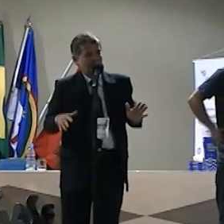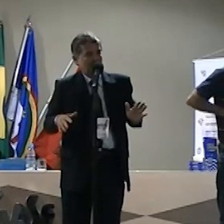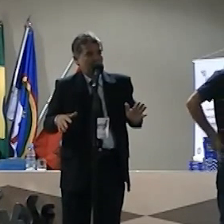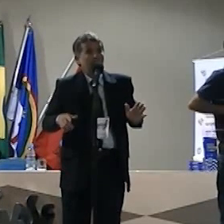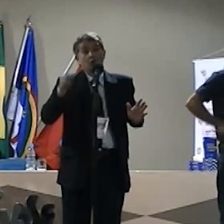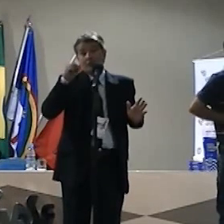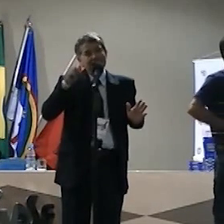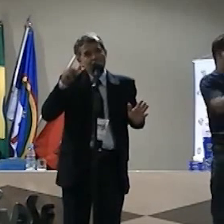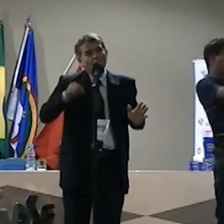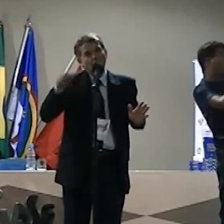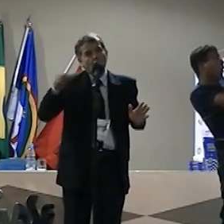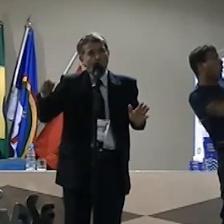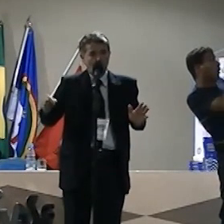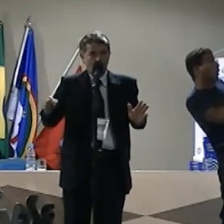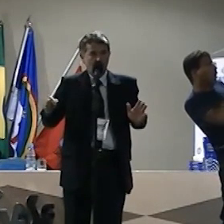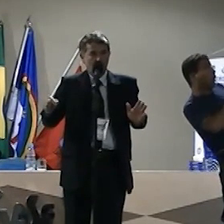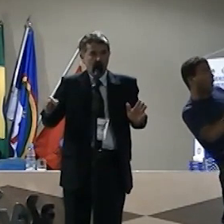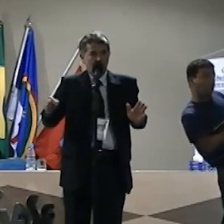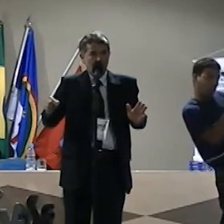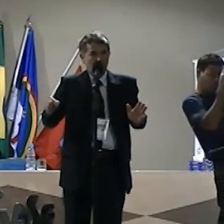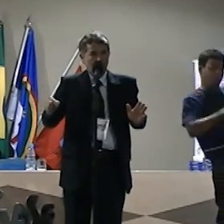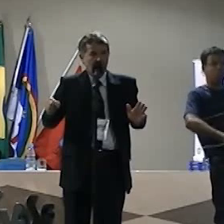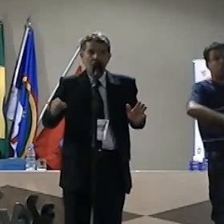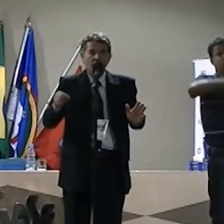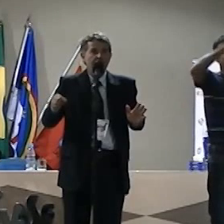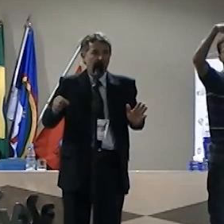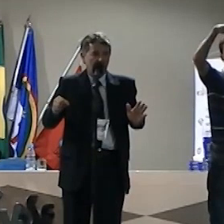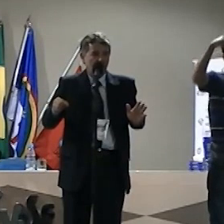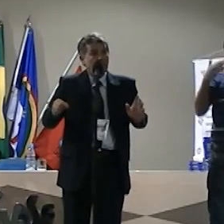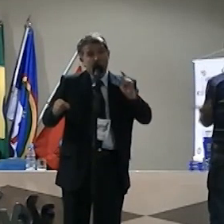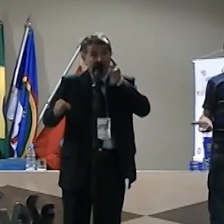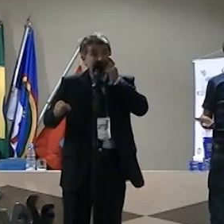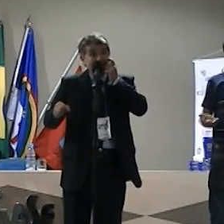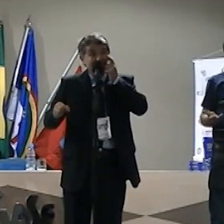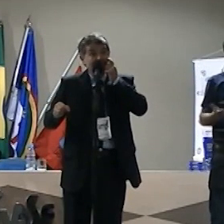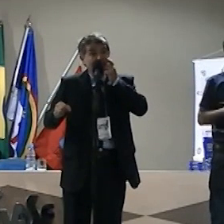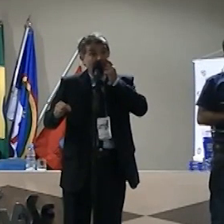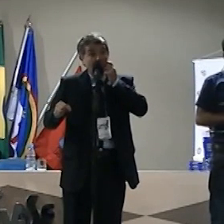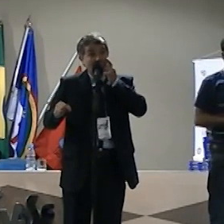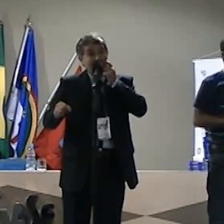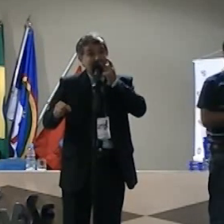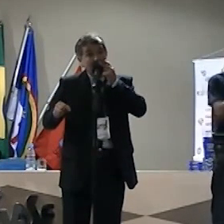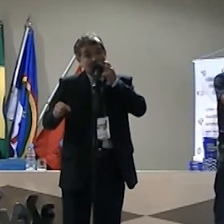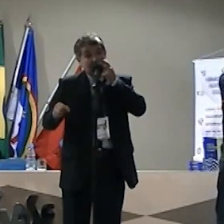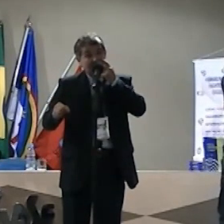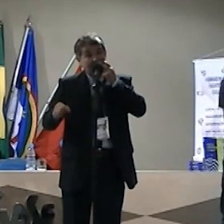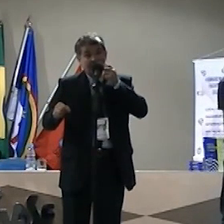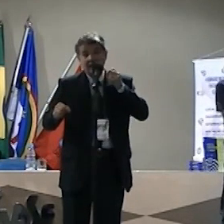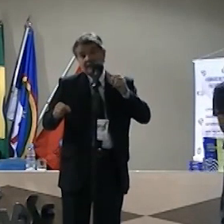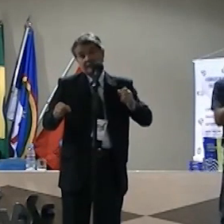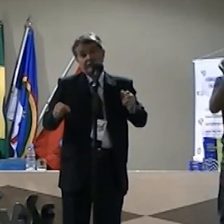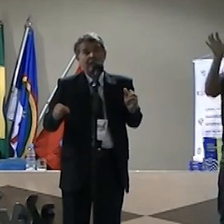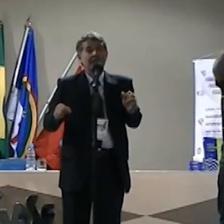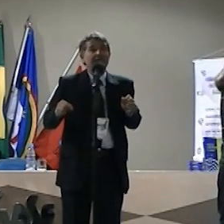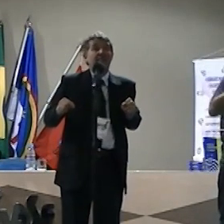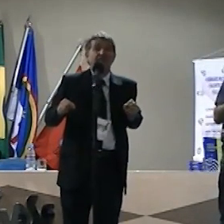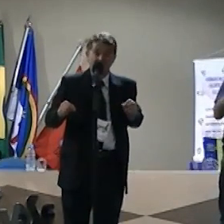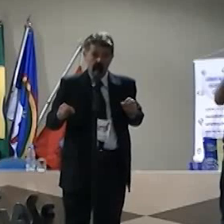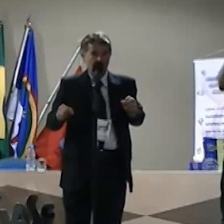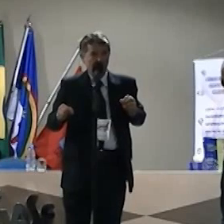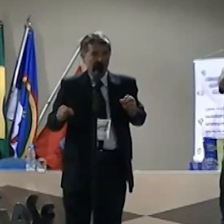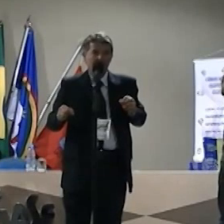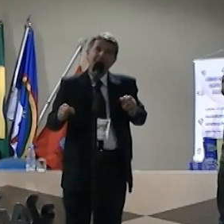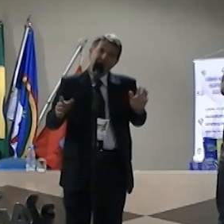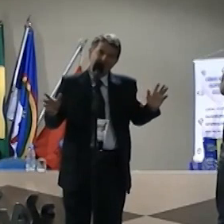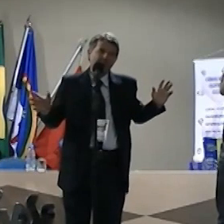para contar, e do Brasil todo que eu vivi. Eu saí de Recife a Porto Alegre, Porto Alegre a Fortaleza, Fortaleza a